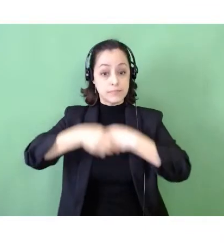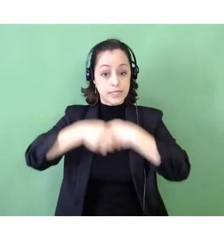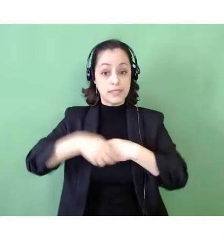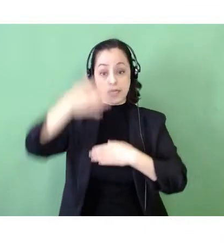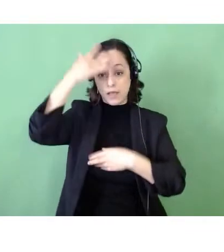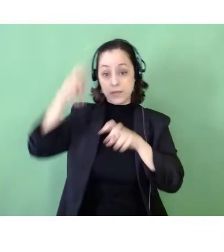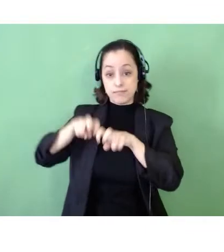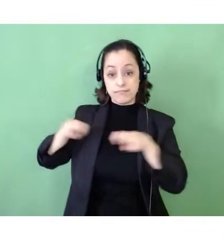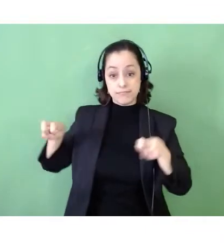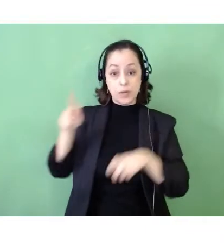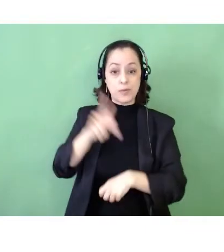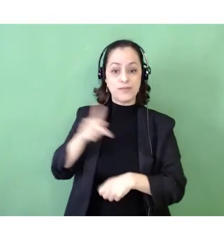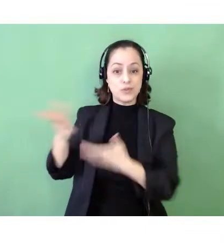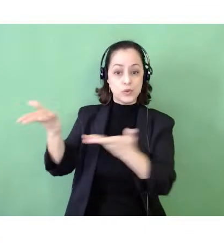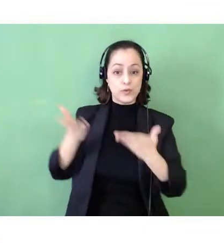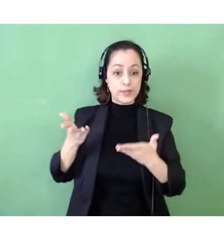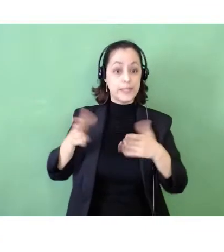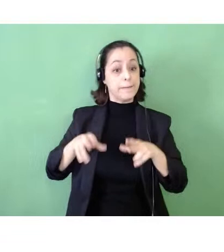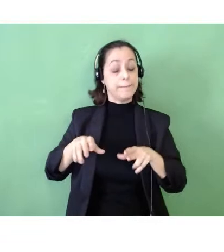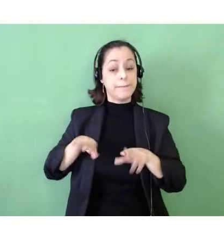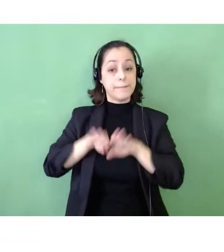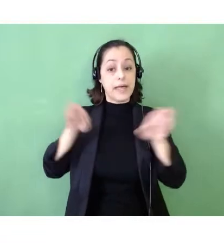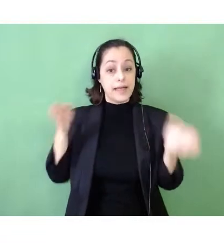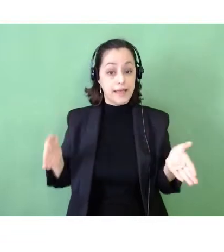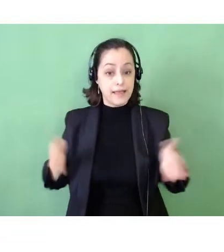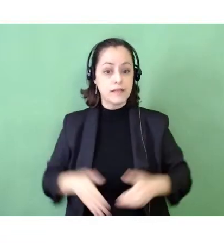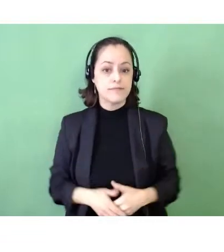né, ou de tribunal, que é uma palavra tão